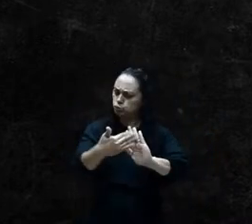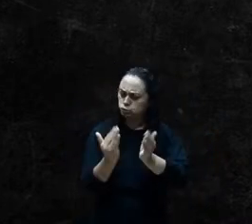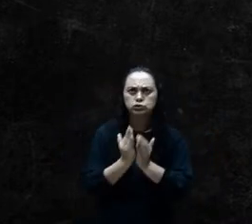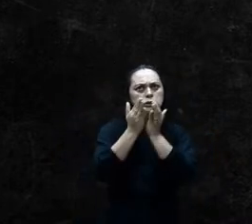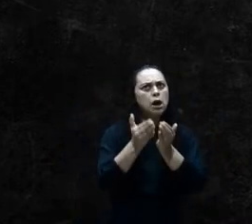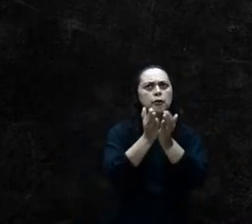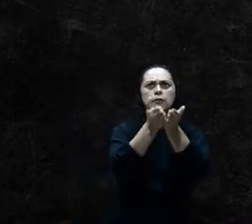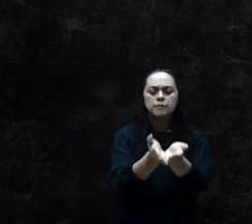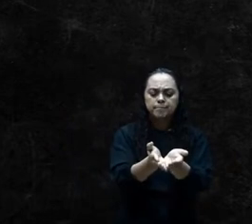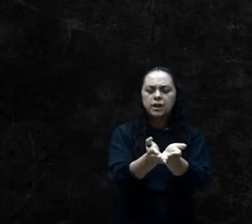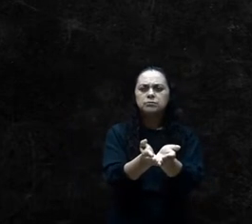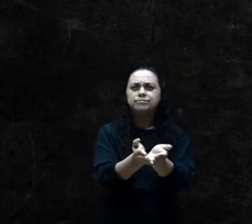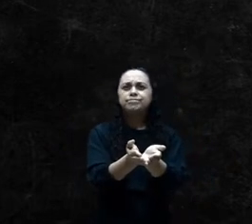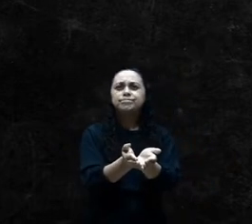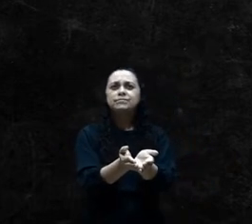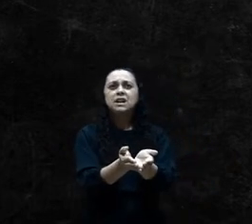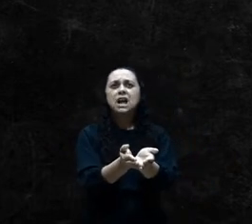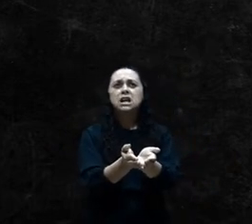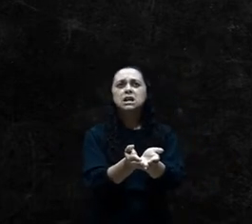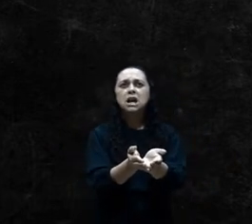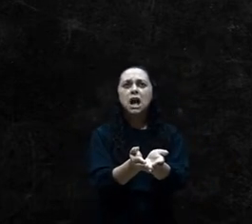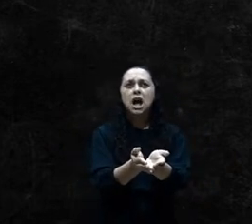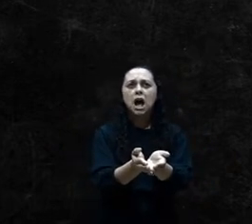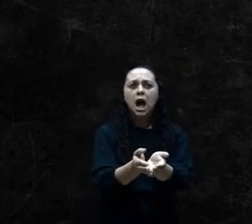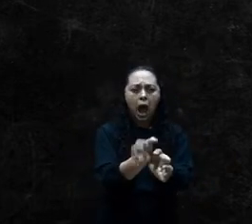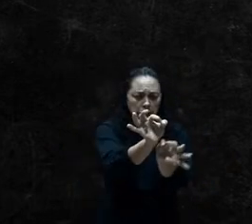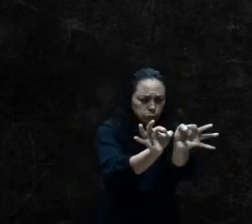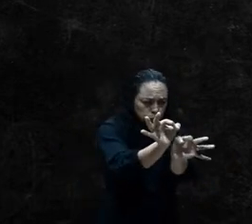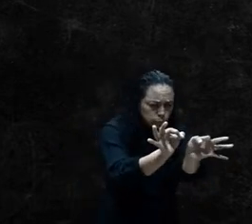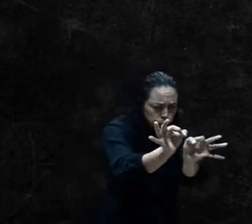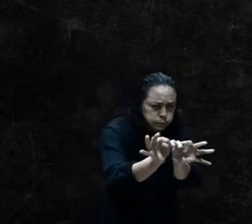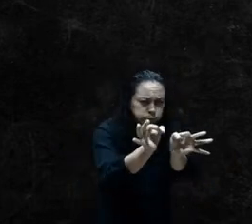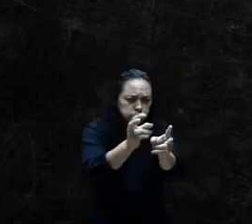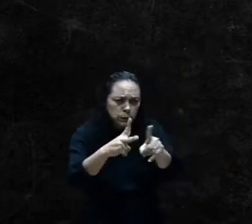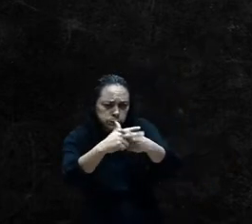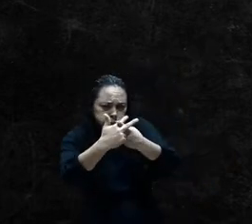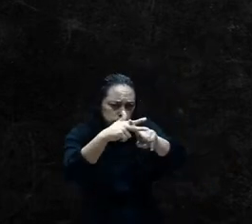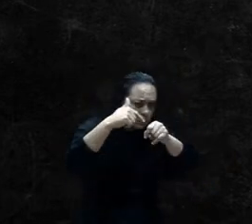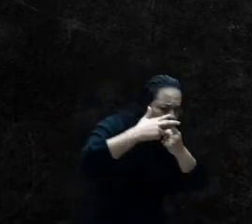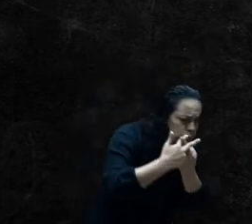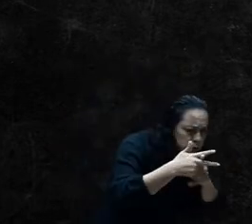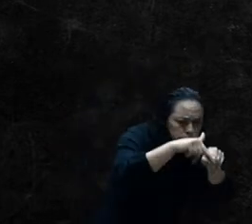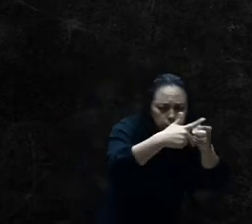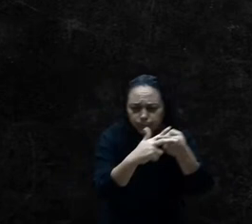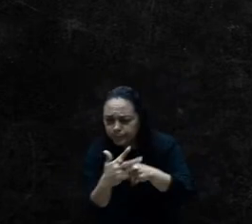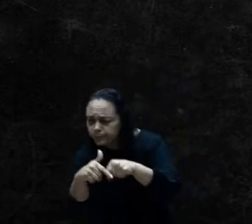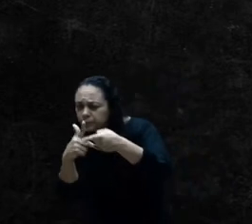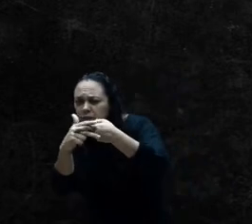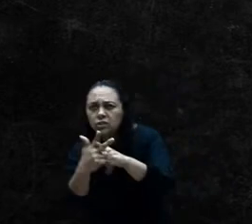para reforçar o navio com os cabos de segurança e temendo que fossem encalhar nos bancos de areia